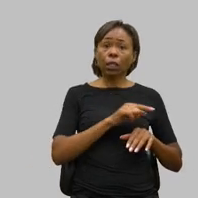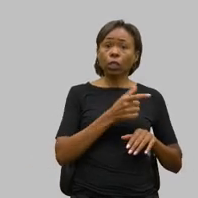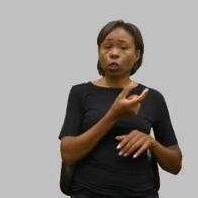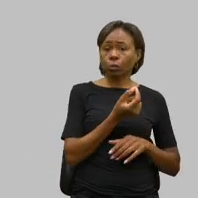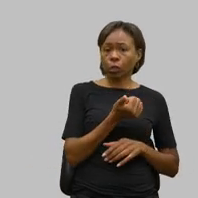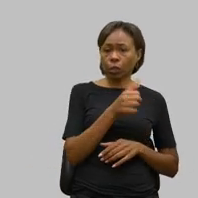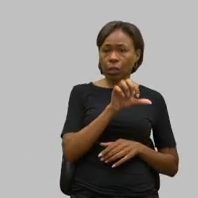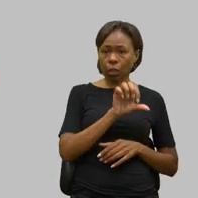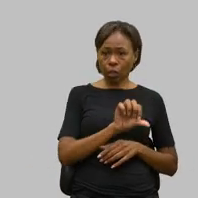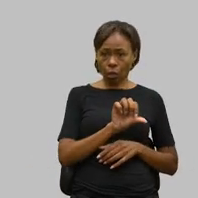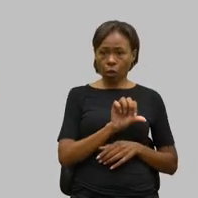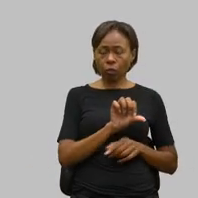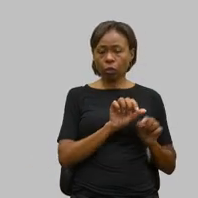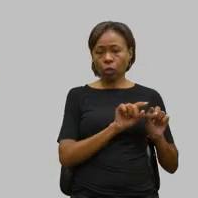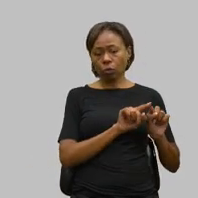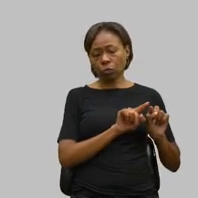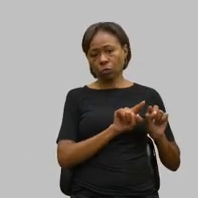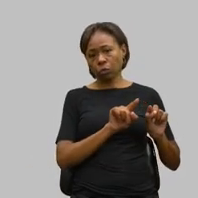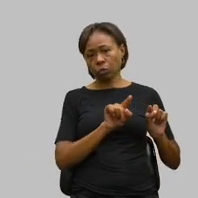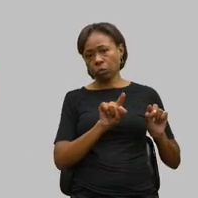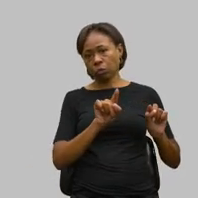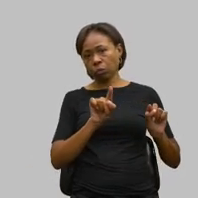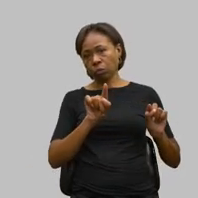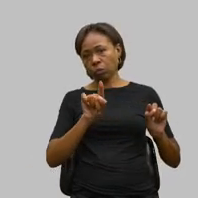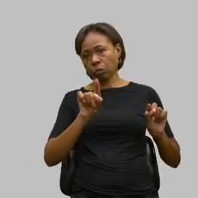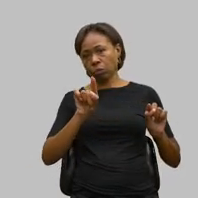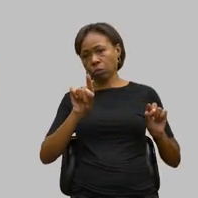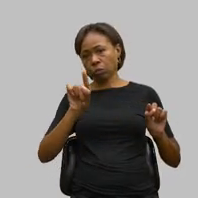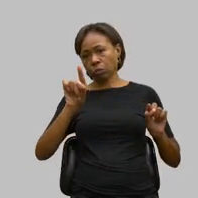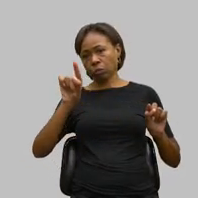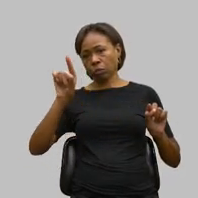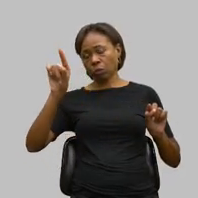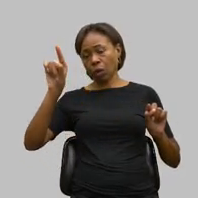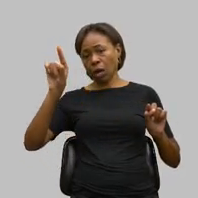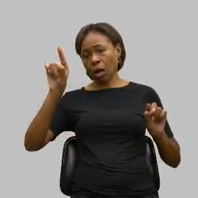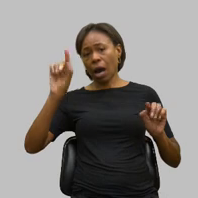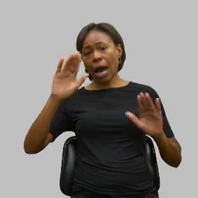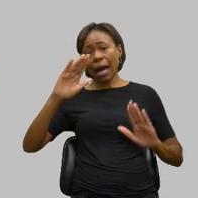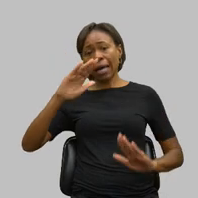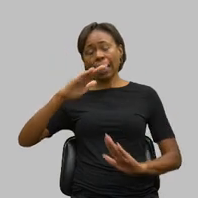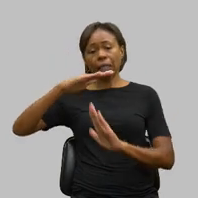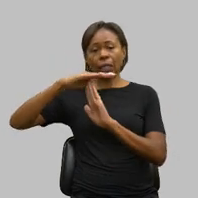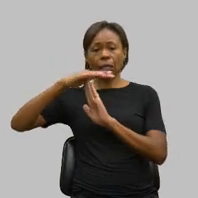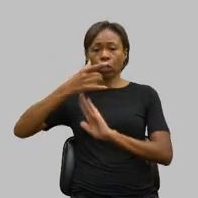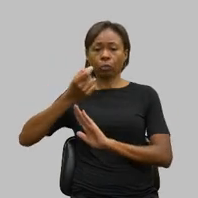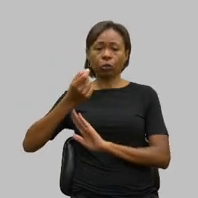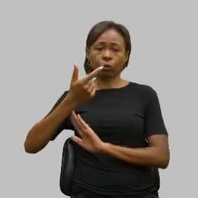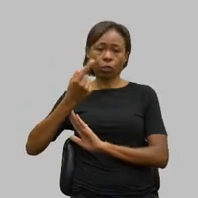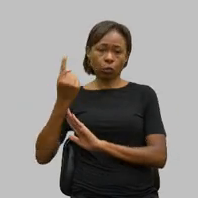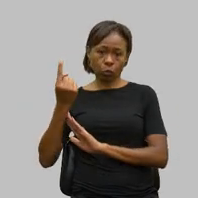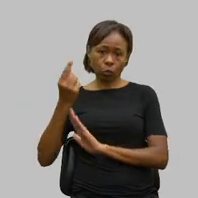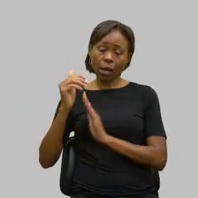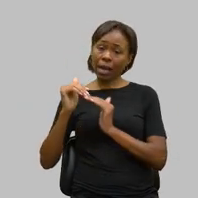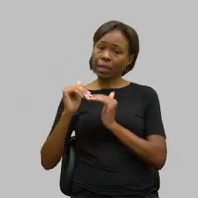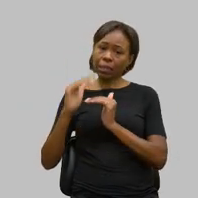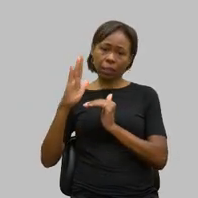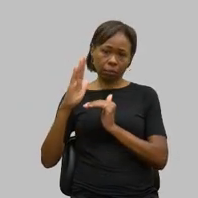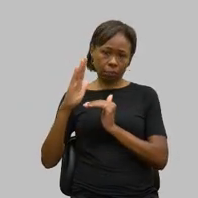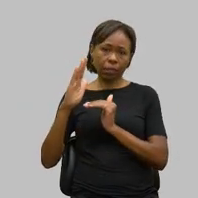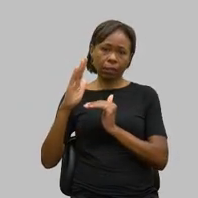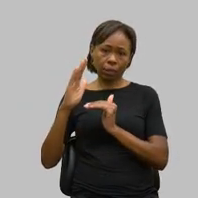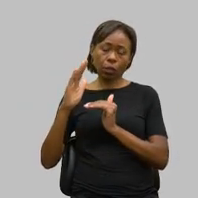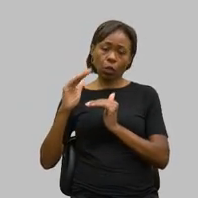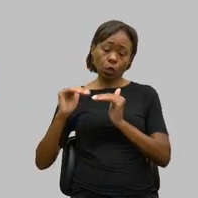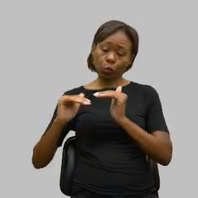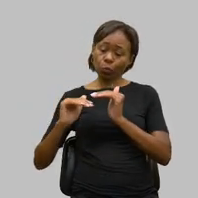valores, até 2021, ultrapassar o verde, ou seja, ultrapassar o mínimo do ano, porque, além de ultrapassar o mínimo, nós estamos